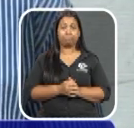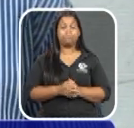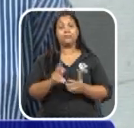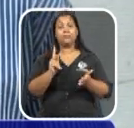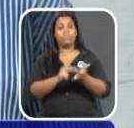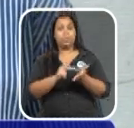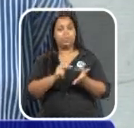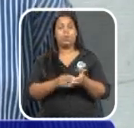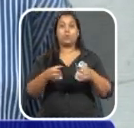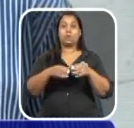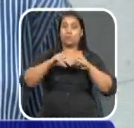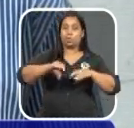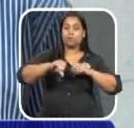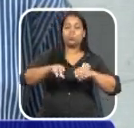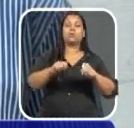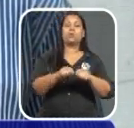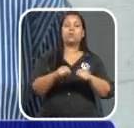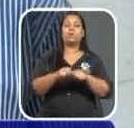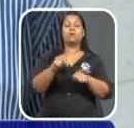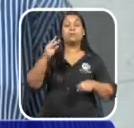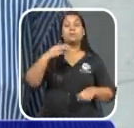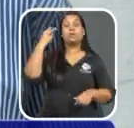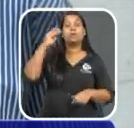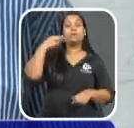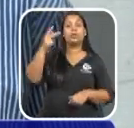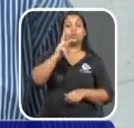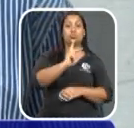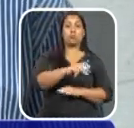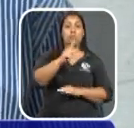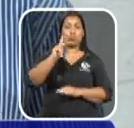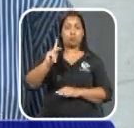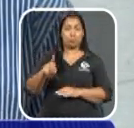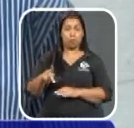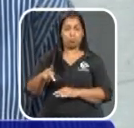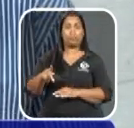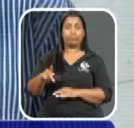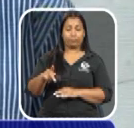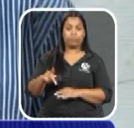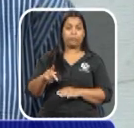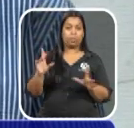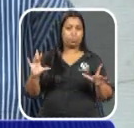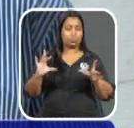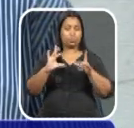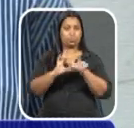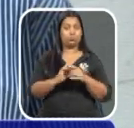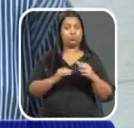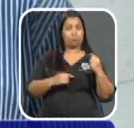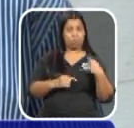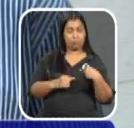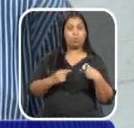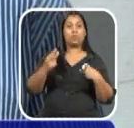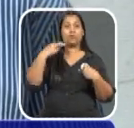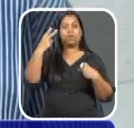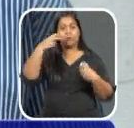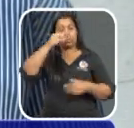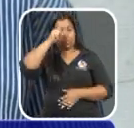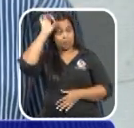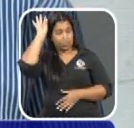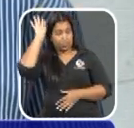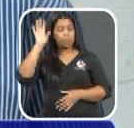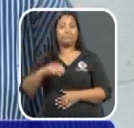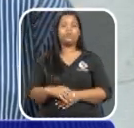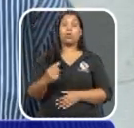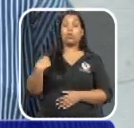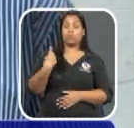Verdade, a Comissão de Educação presidida pelo vereador Renato Pulpo, né, dos quais são integrantes eu e o vereador João Paulo Rilo,